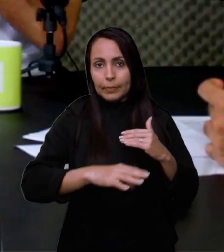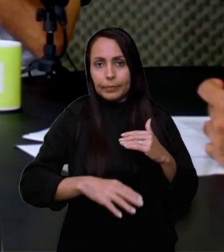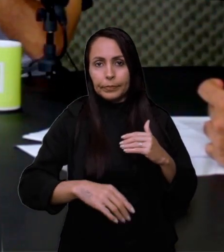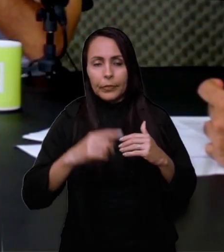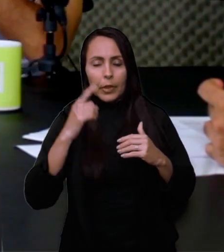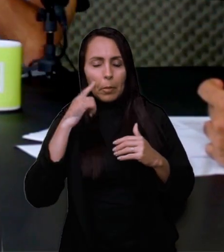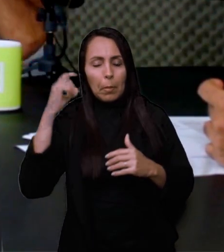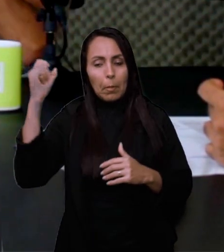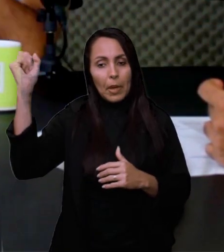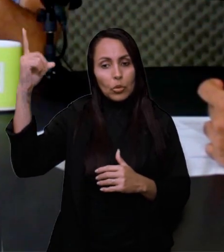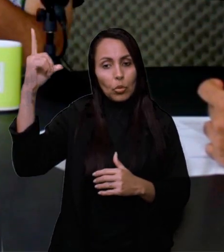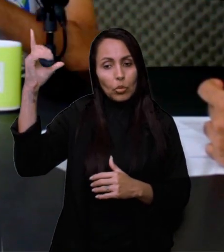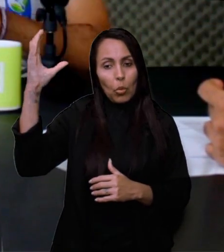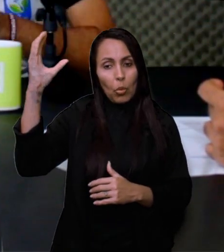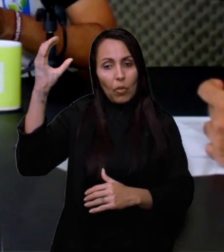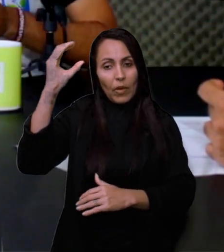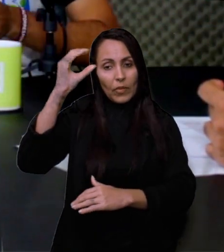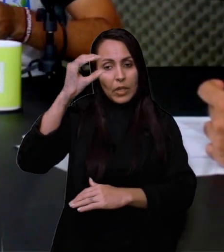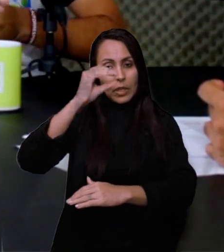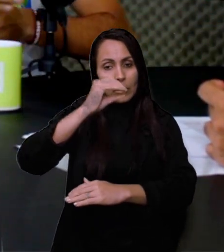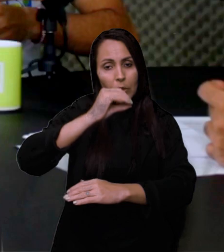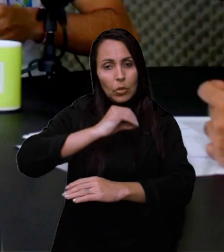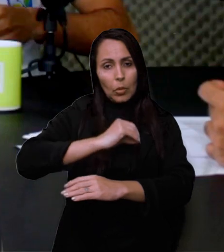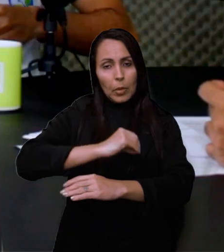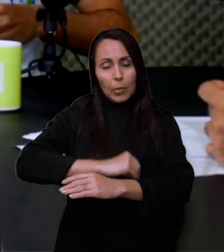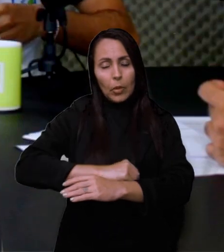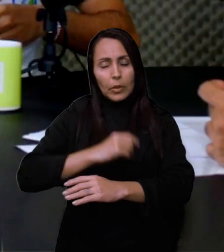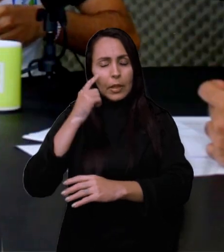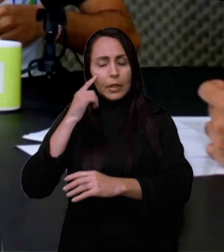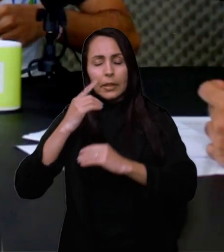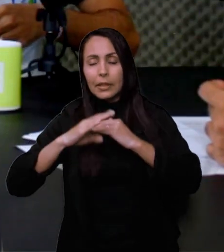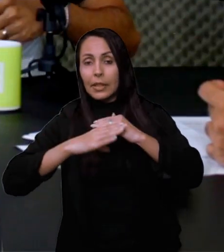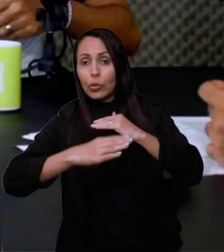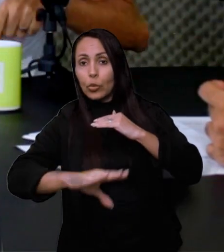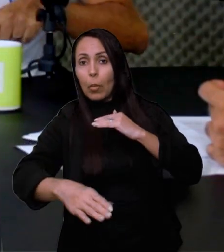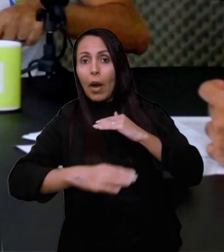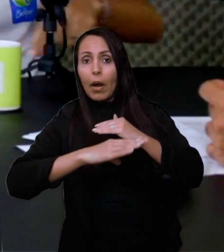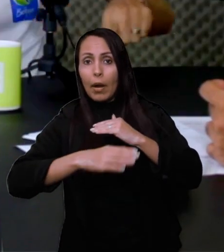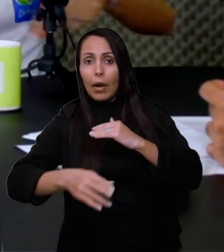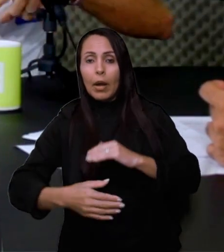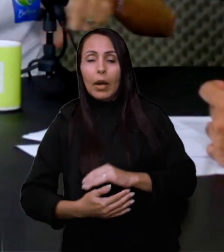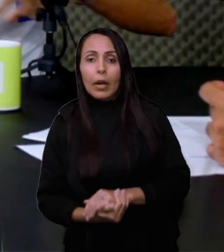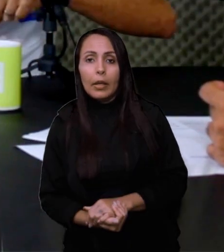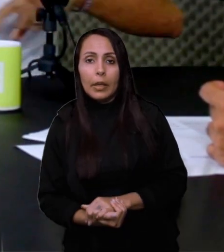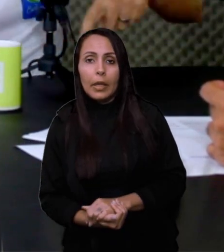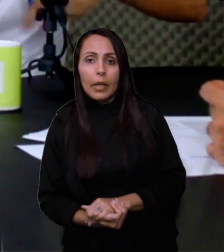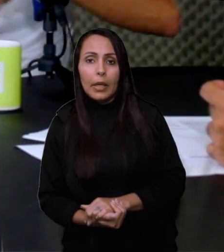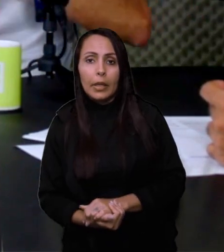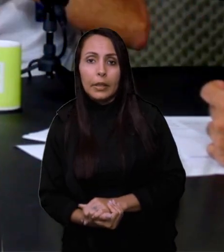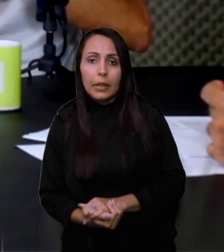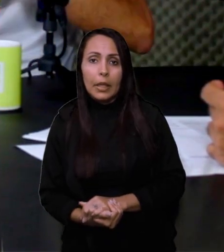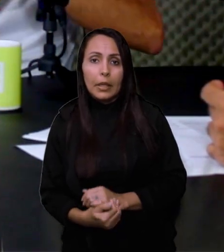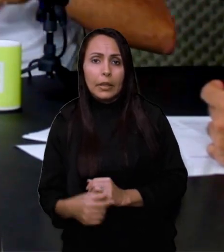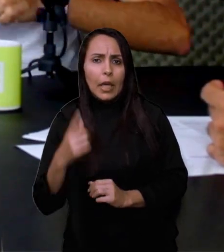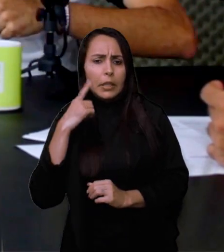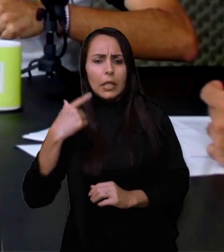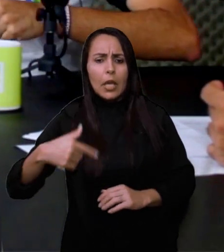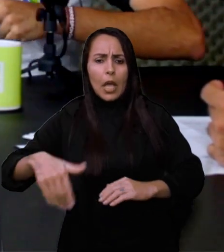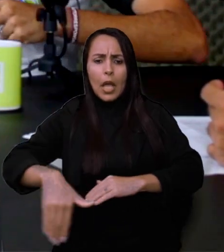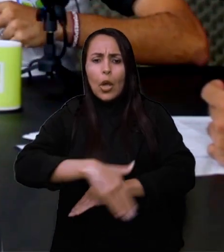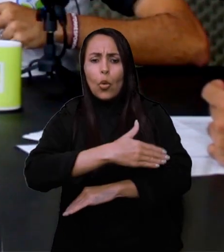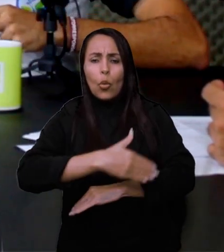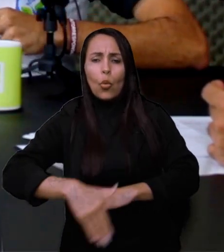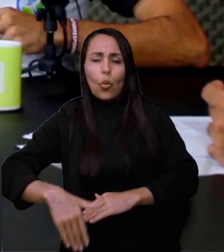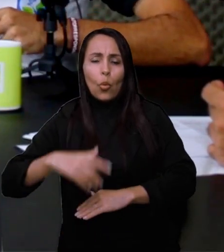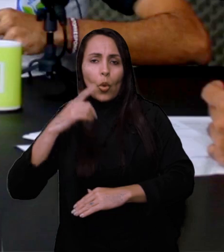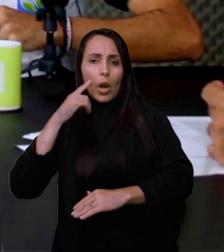Passou o sol aqui, ele vai fazer uma sombra enorme Sim. lá dentro do mar. E aqui não vai estar, aqui onde está é a rua. O sol está se pondo